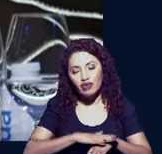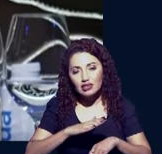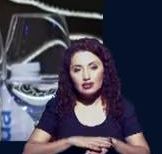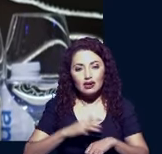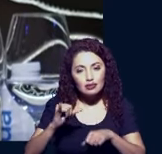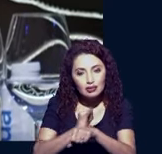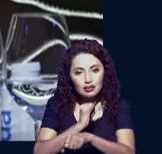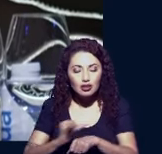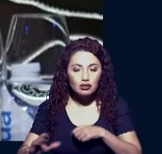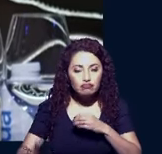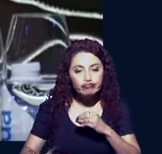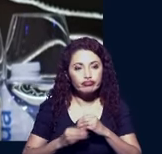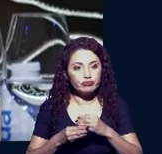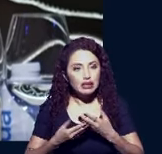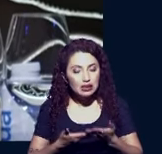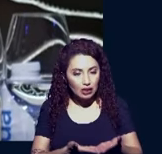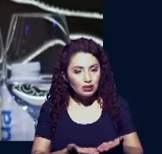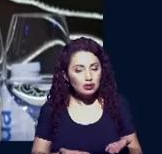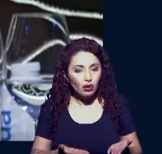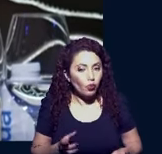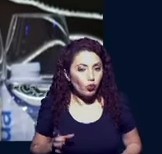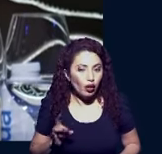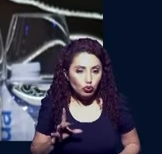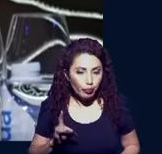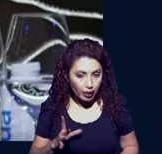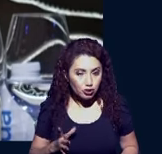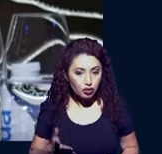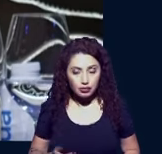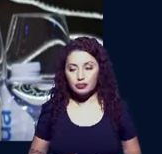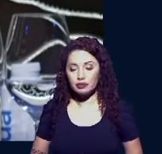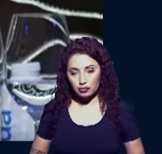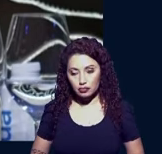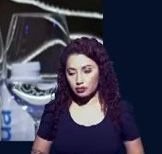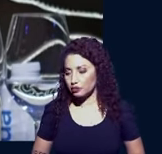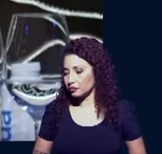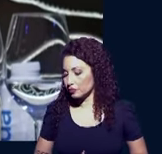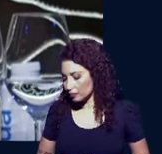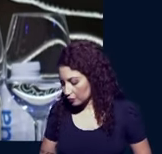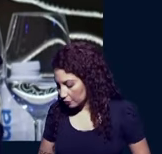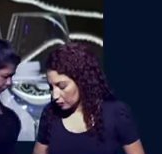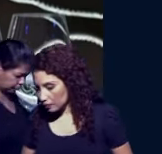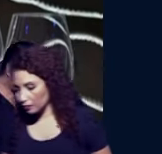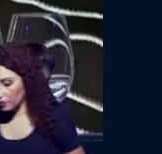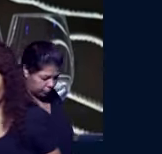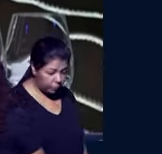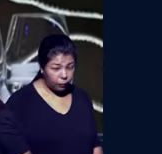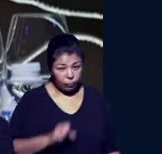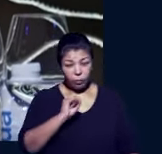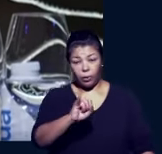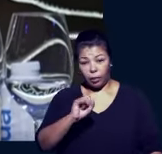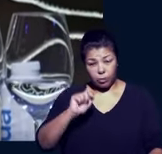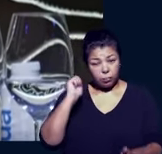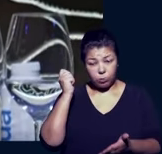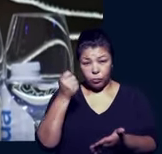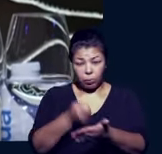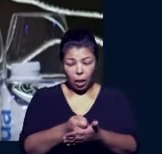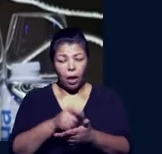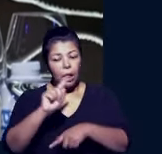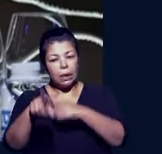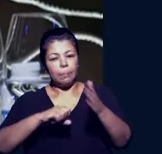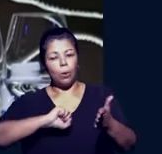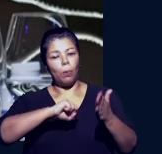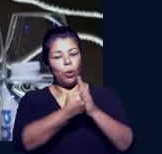compensação que que fossem automáticas arrecadou mais você tem que pagar se se não pagar bloqueia o teu FP do mês